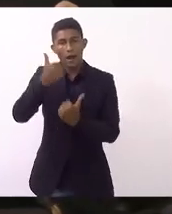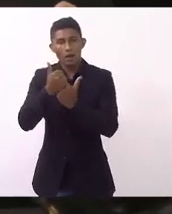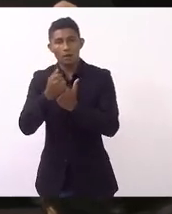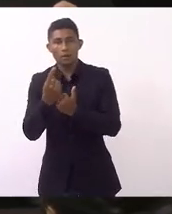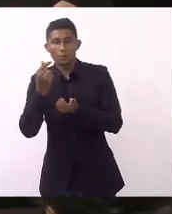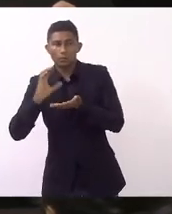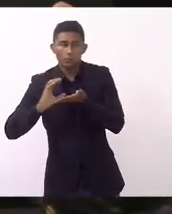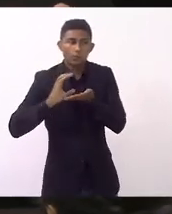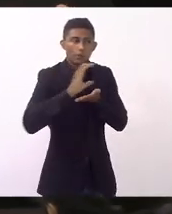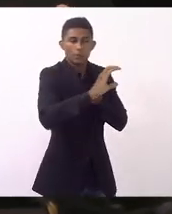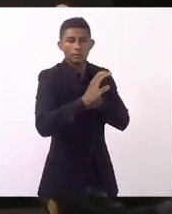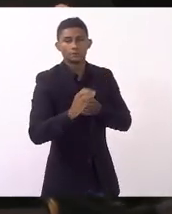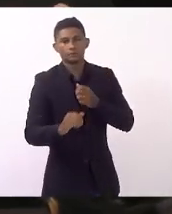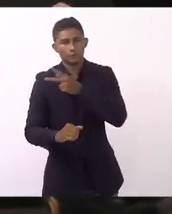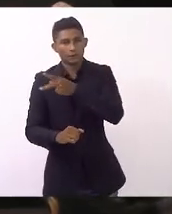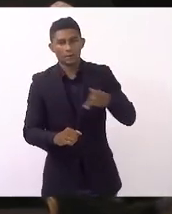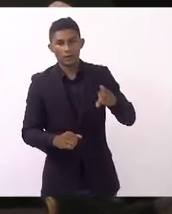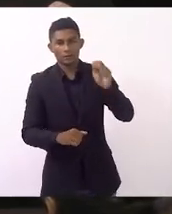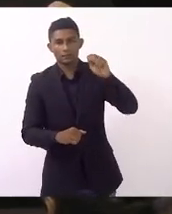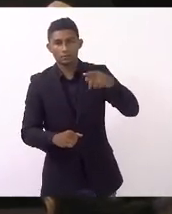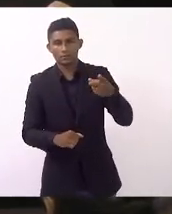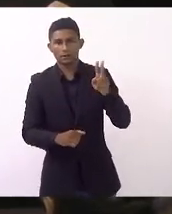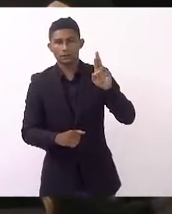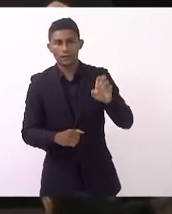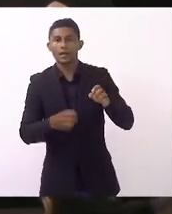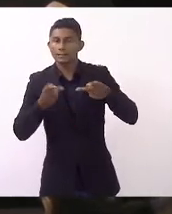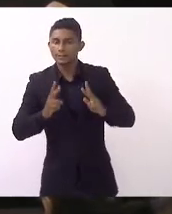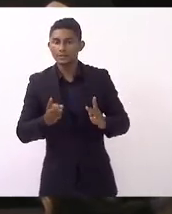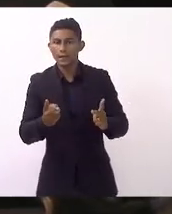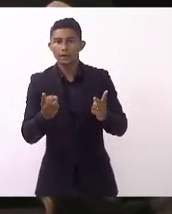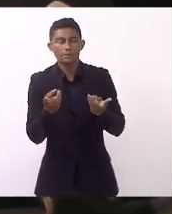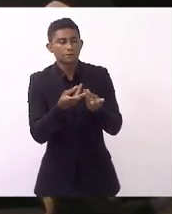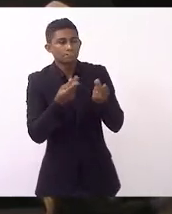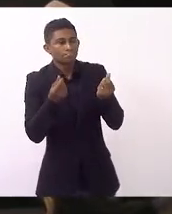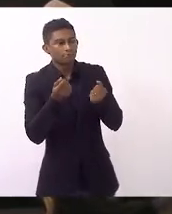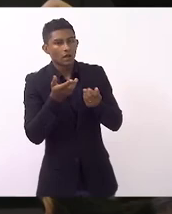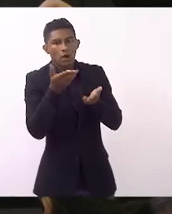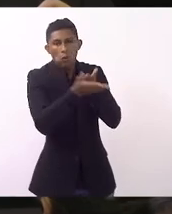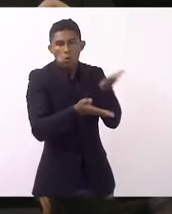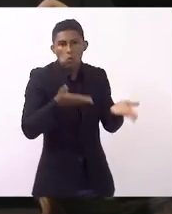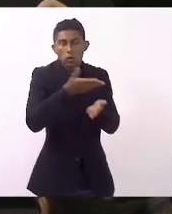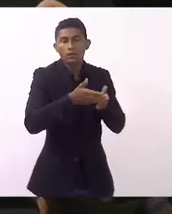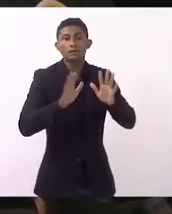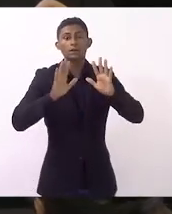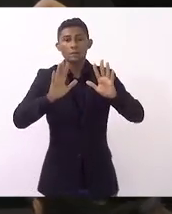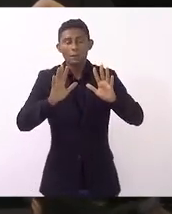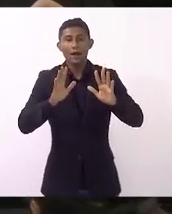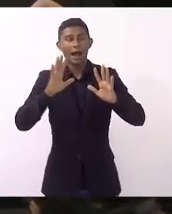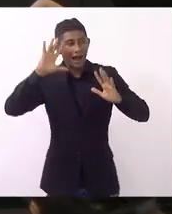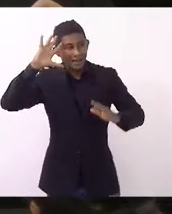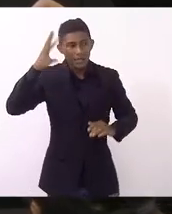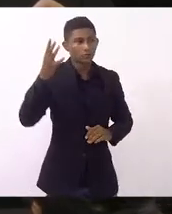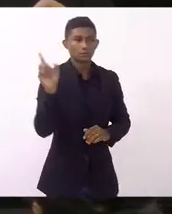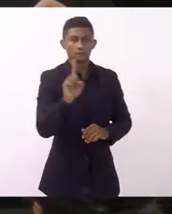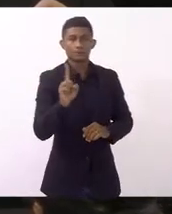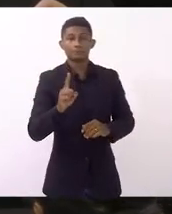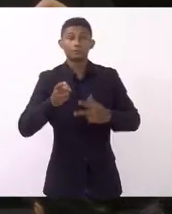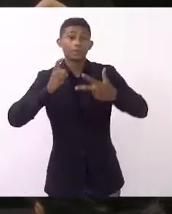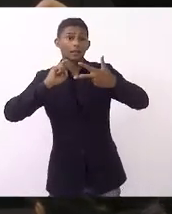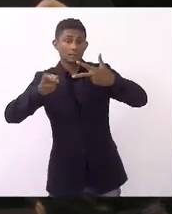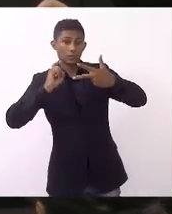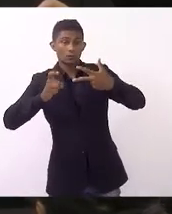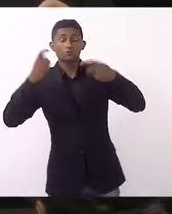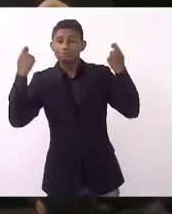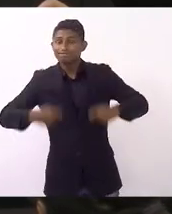André tem sido cuidadoso e dirigente nesse sentido, mas isso não resolve, embora seja muito importante. O Poder Executivo tem que fazer a sua